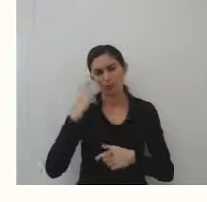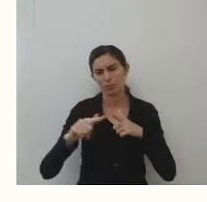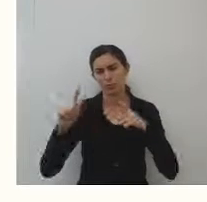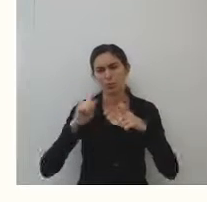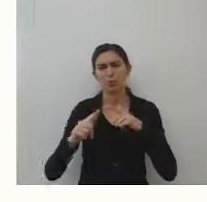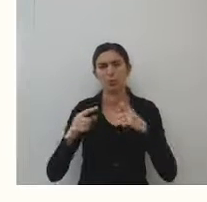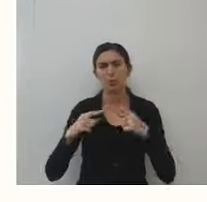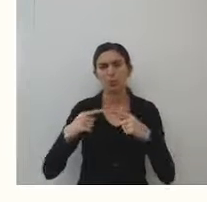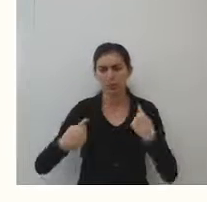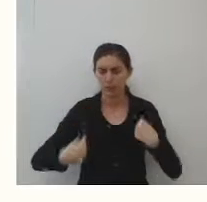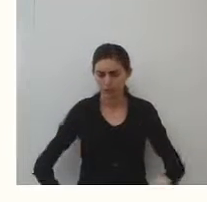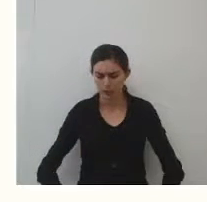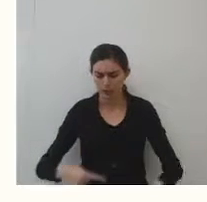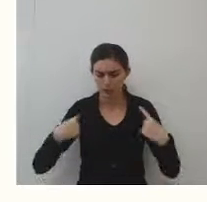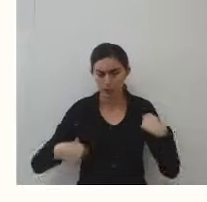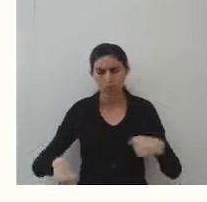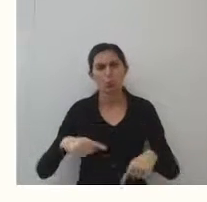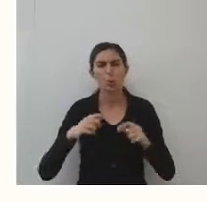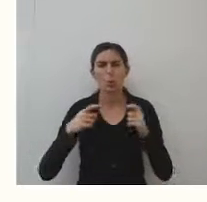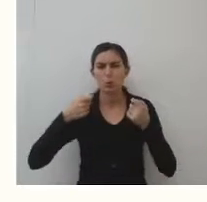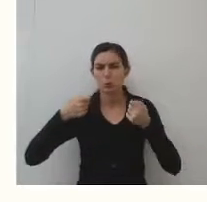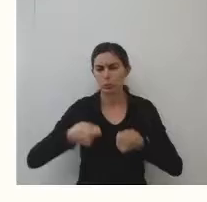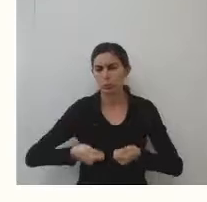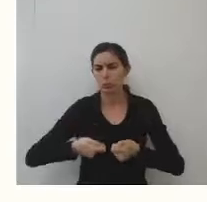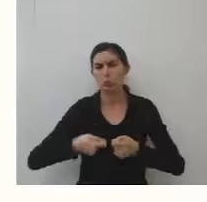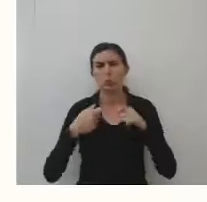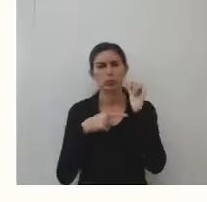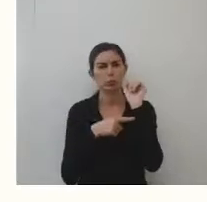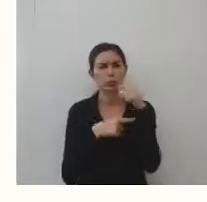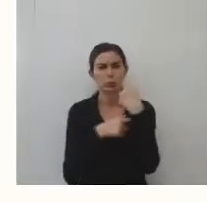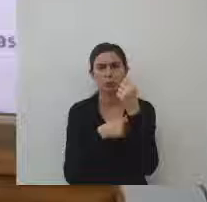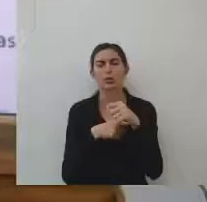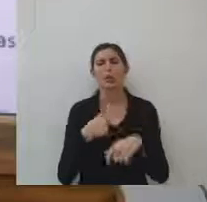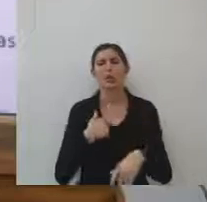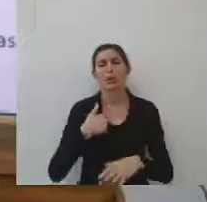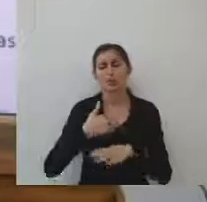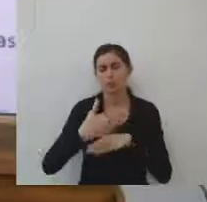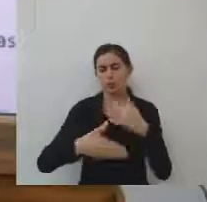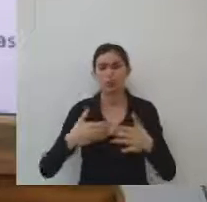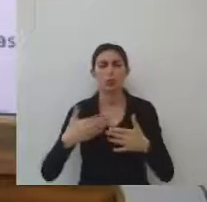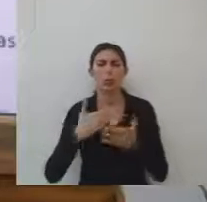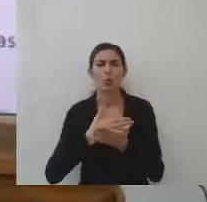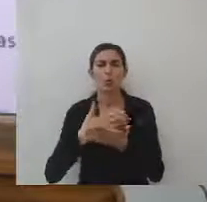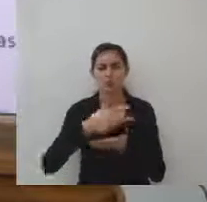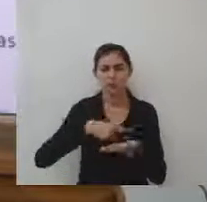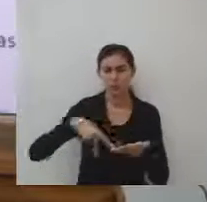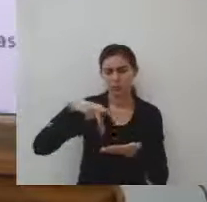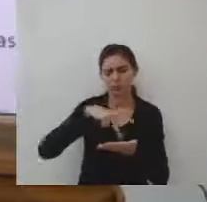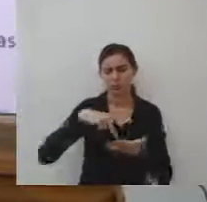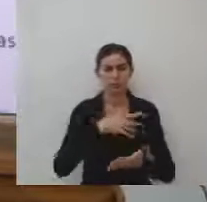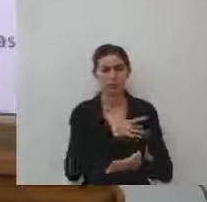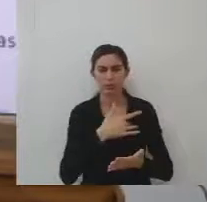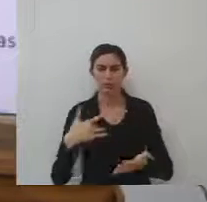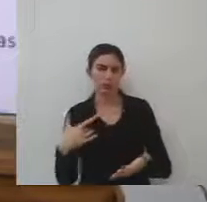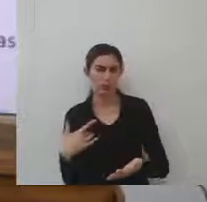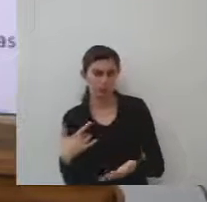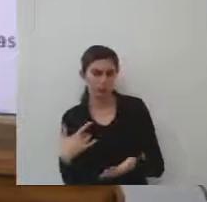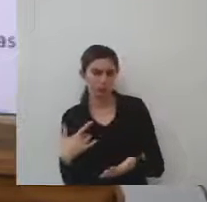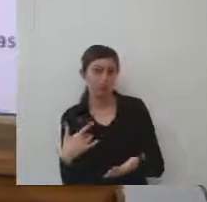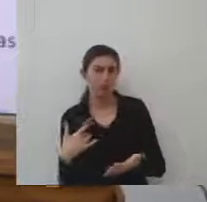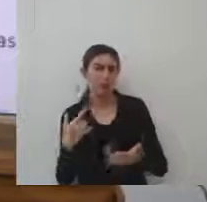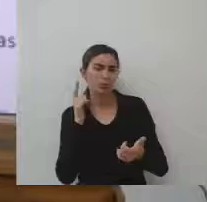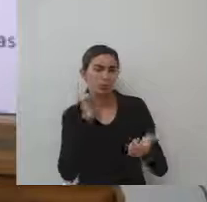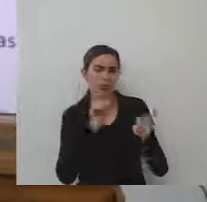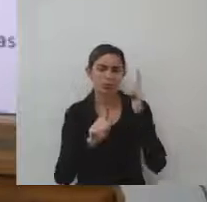problema circulatório ou de rigidez articular. Então, à medida que eu começo a dançar pelo bem-estar, tá entendendo?